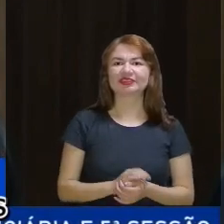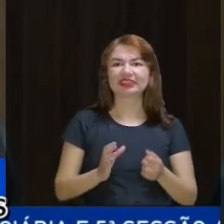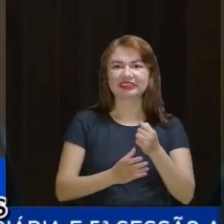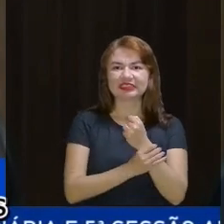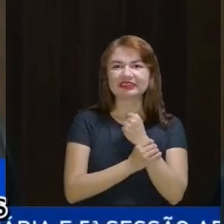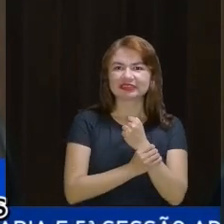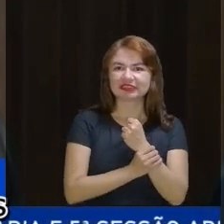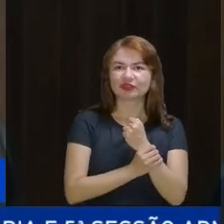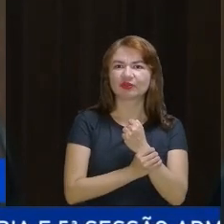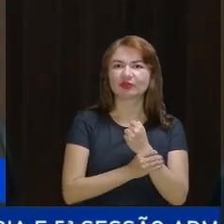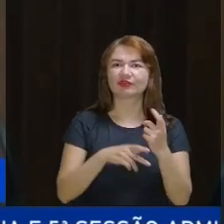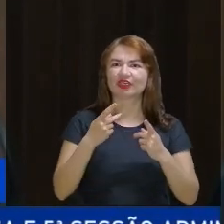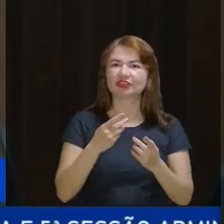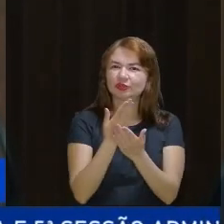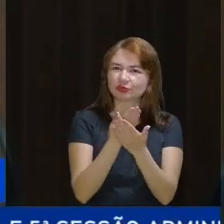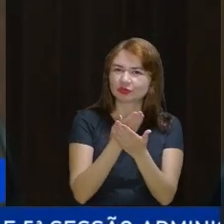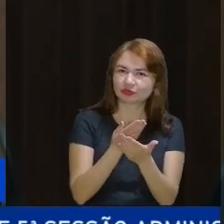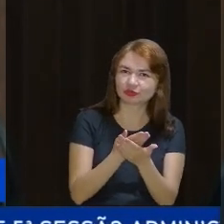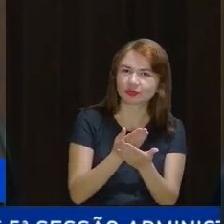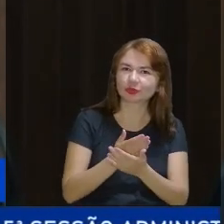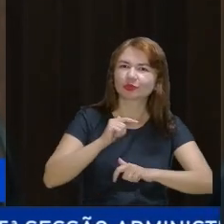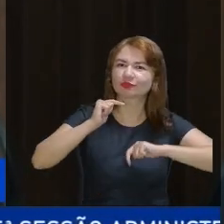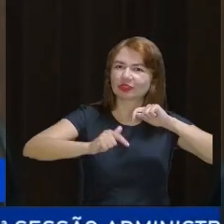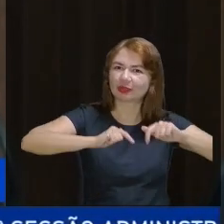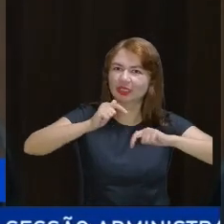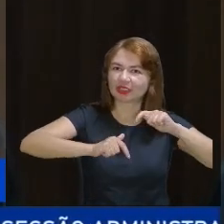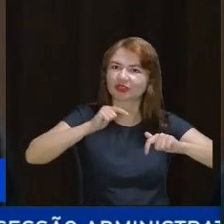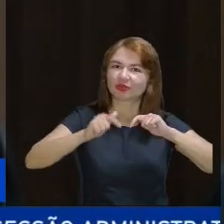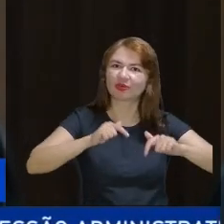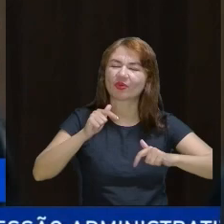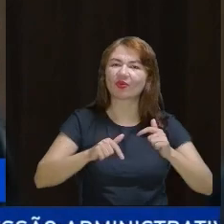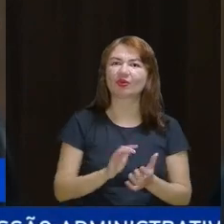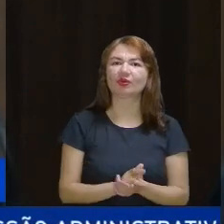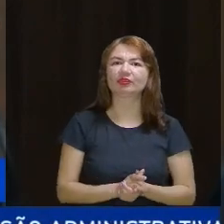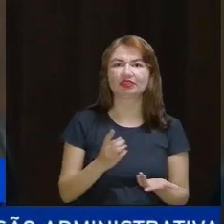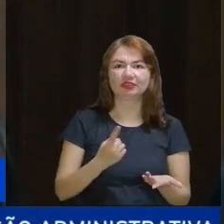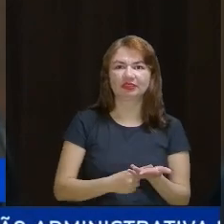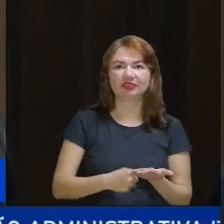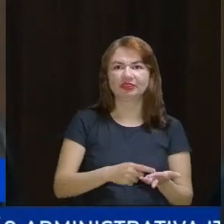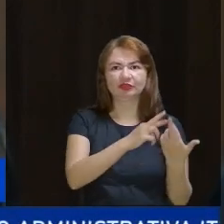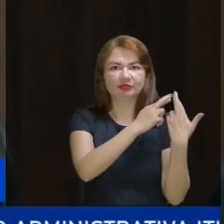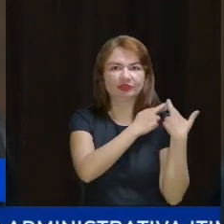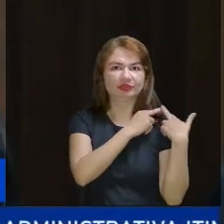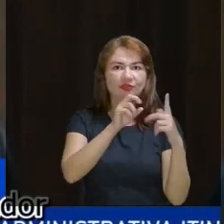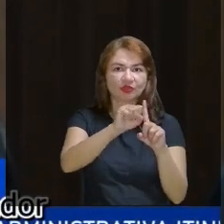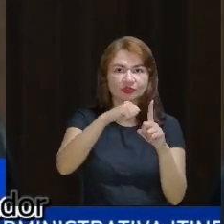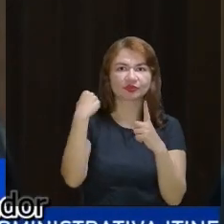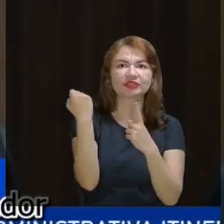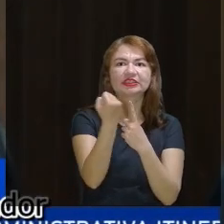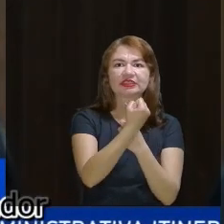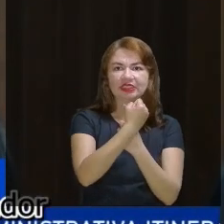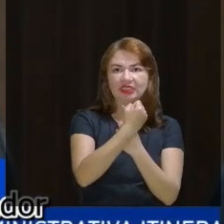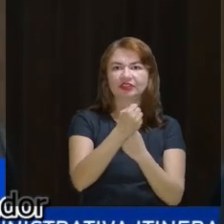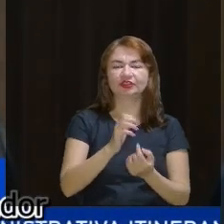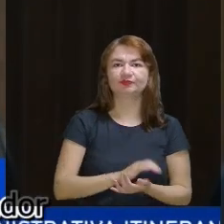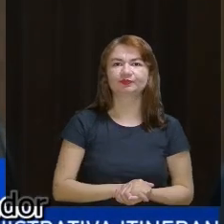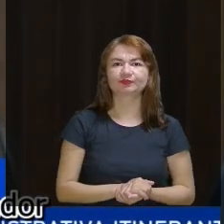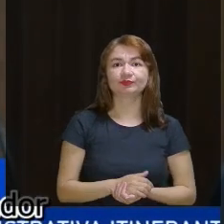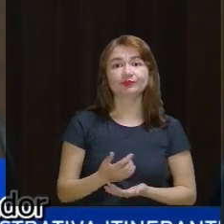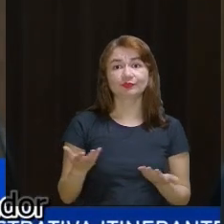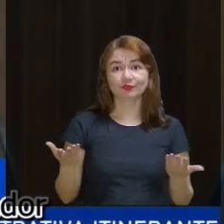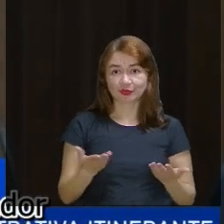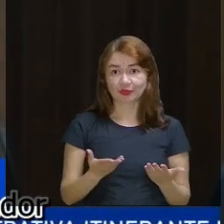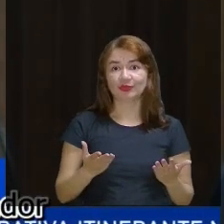que fazem, estudiosos, trabalhadores e compromissados com a sociedade. Hoje tivemos aqui o exemplo,